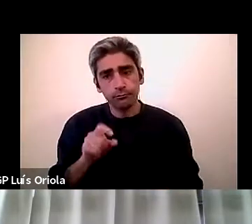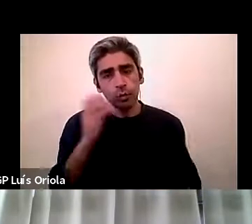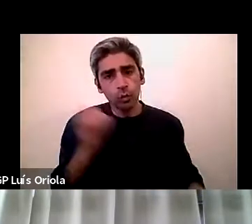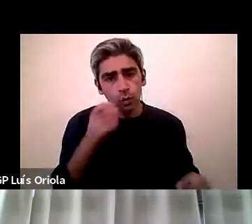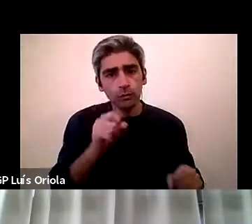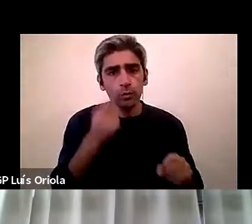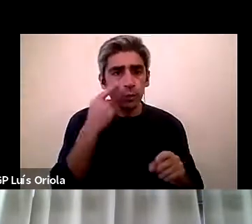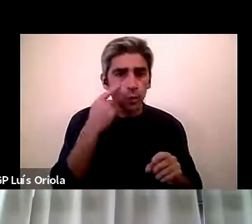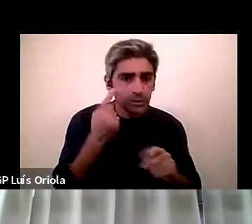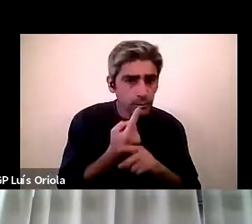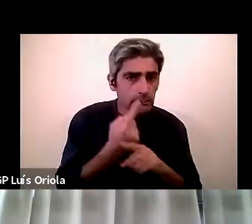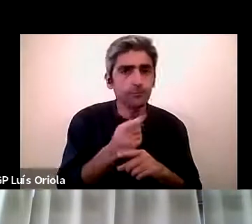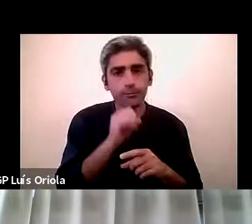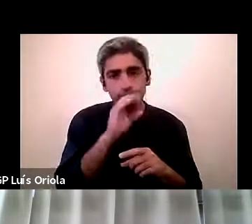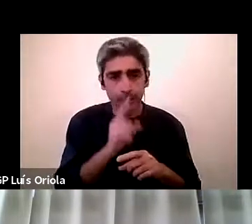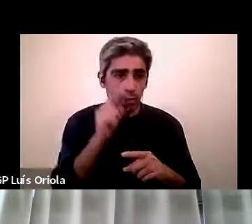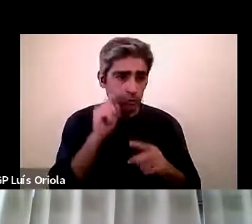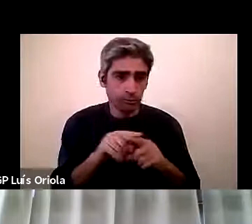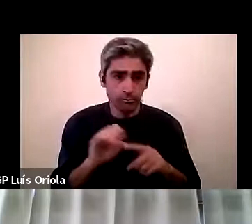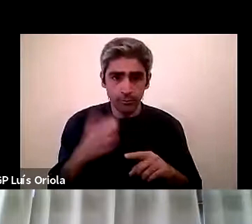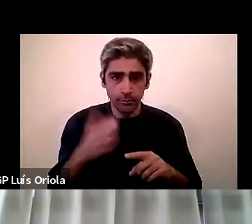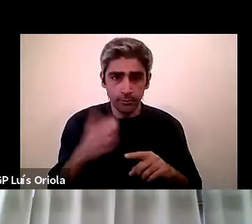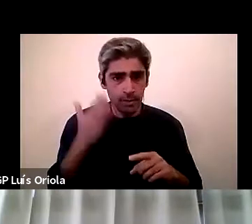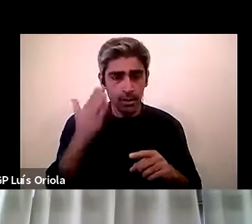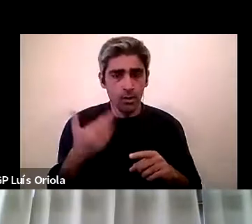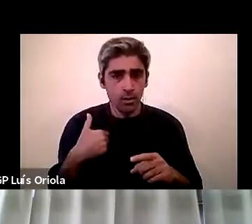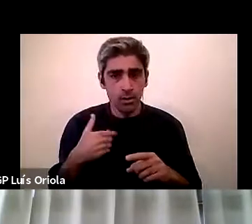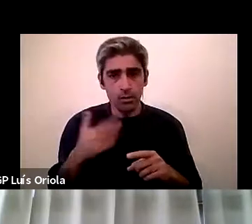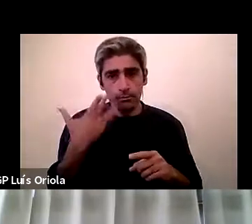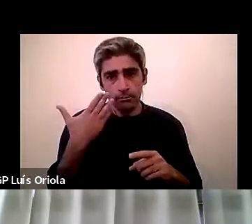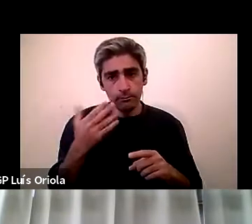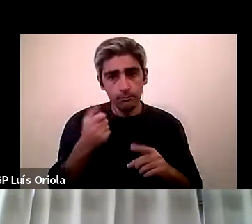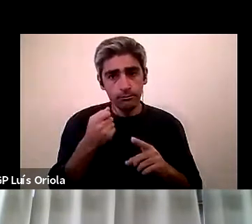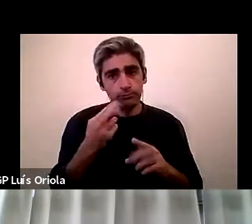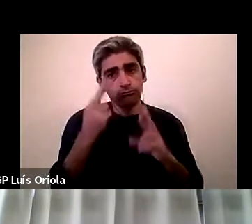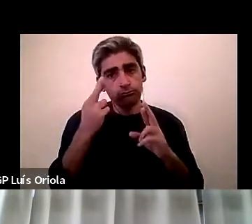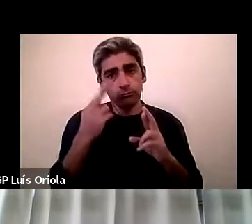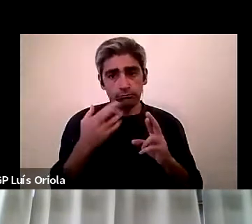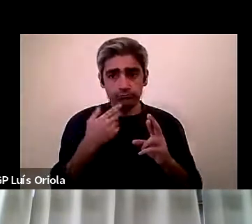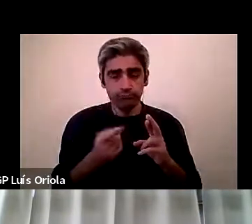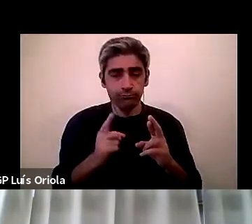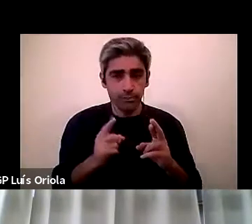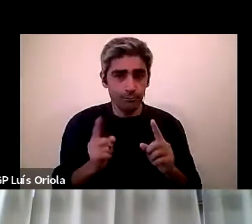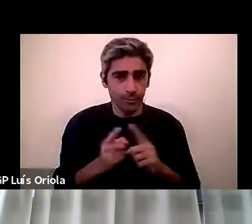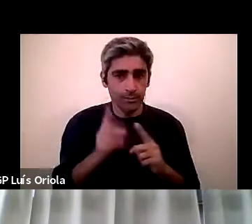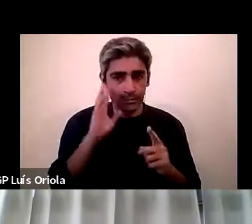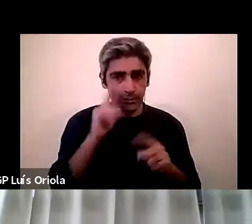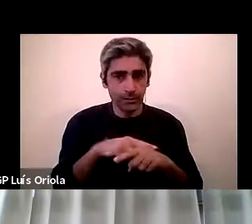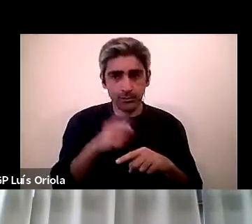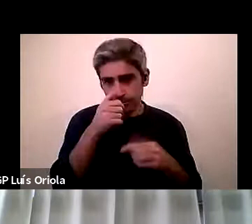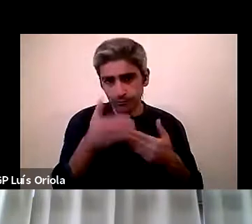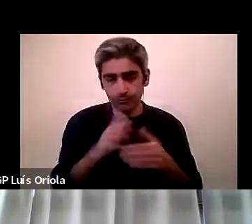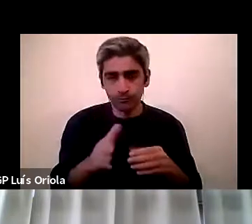o seu conhecimento. Portanto, esse seria o meu primeiro desejo. E vou ser muito breve, porque eu sei que já estamos um